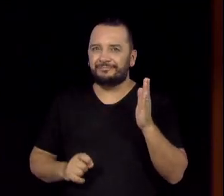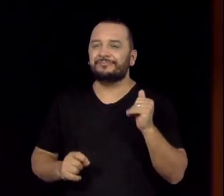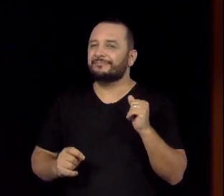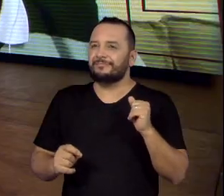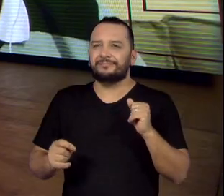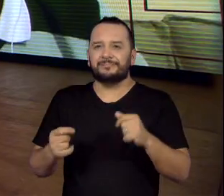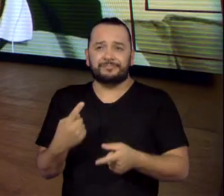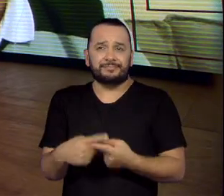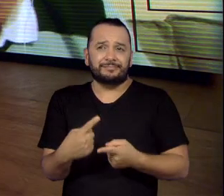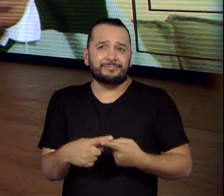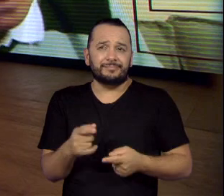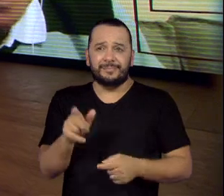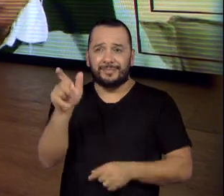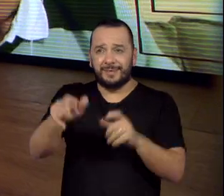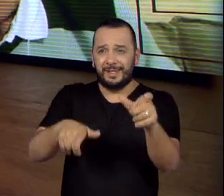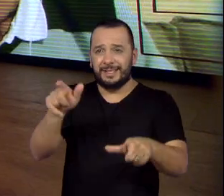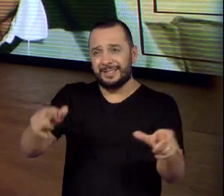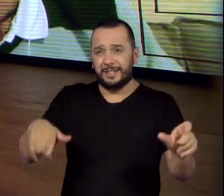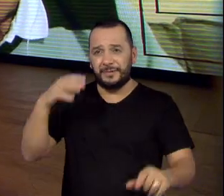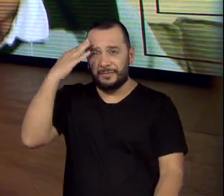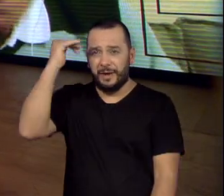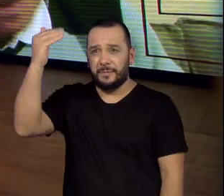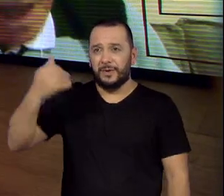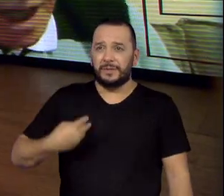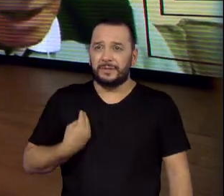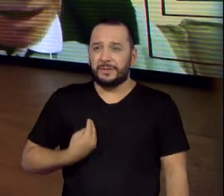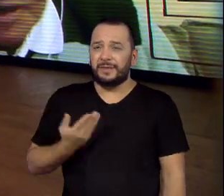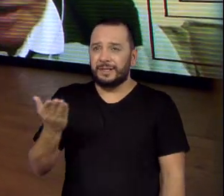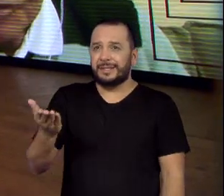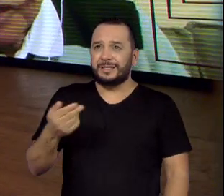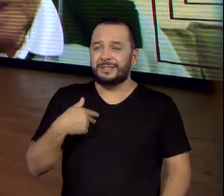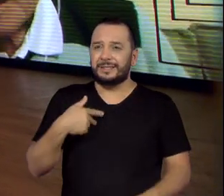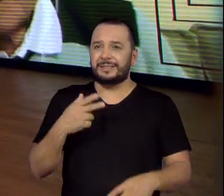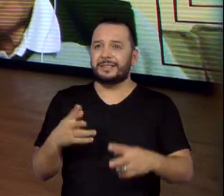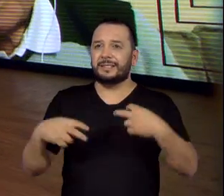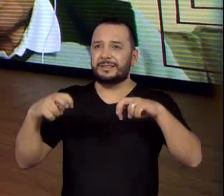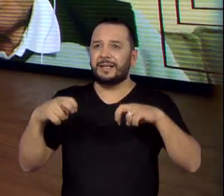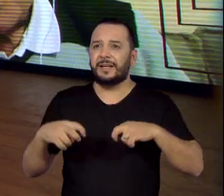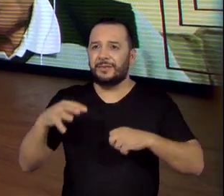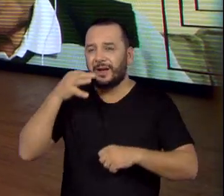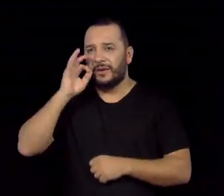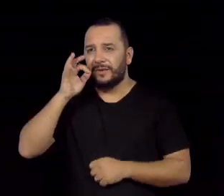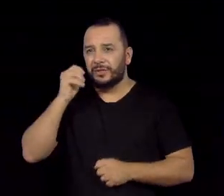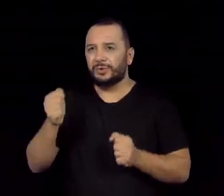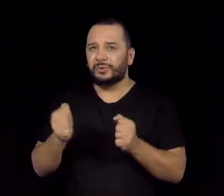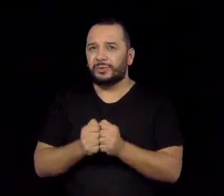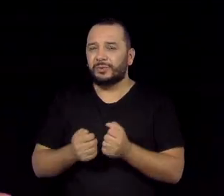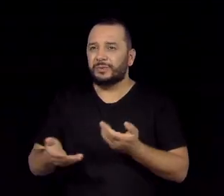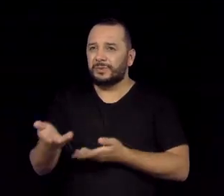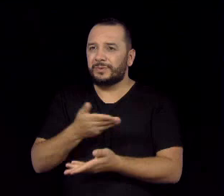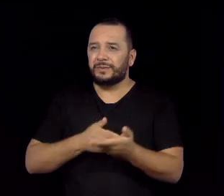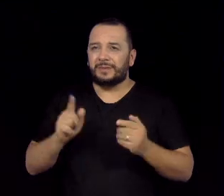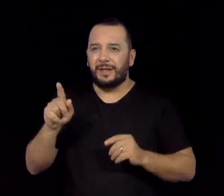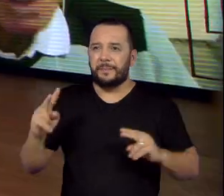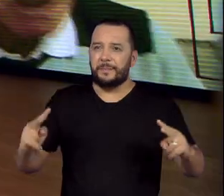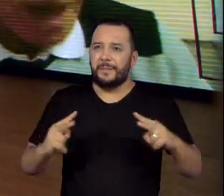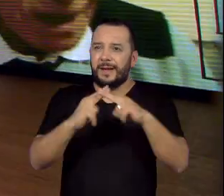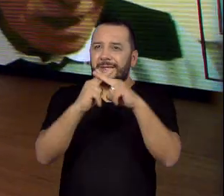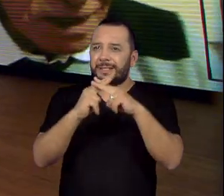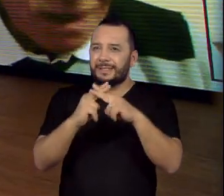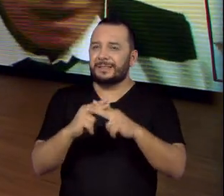celebridade. A celebridade estava ali e sentada no café, no Café de Paris,